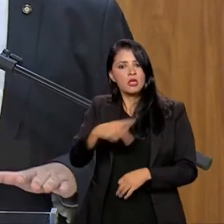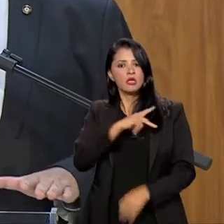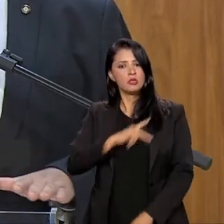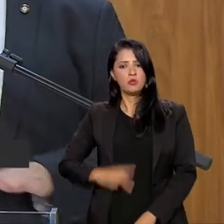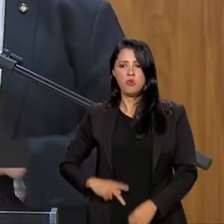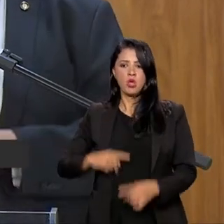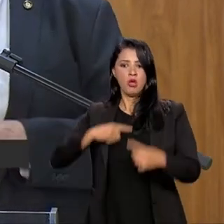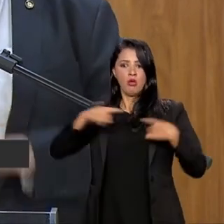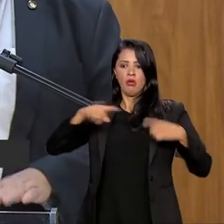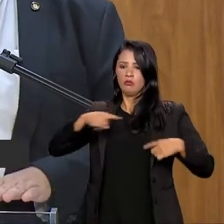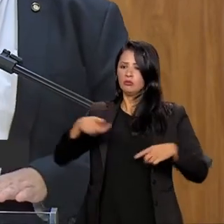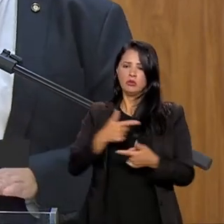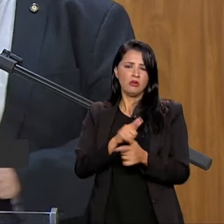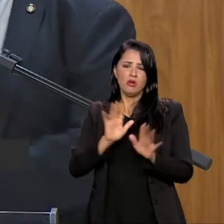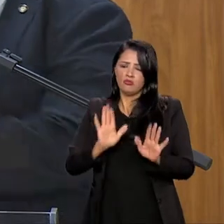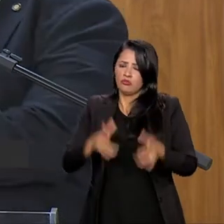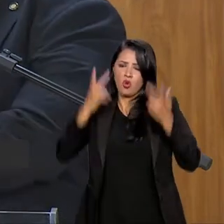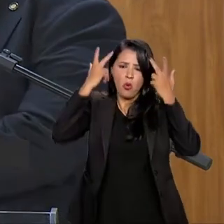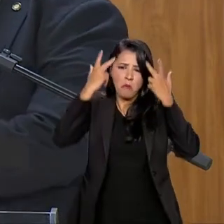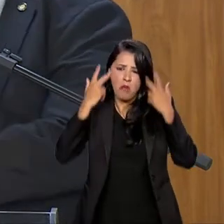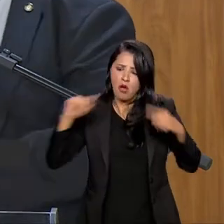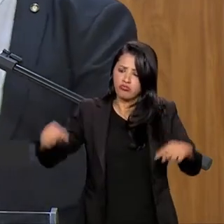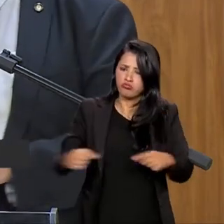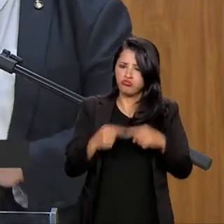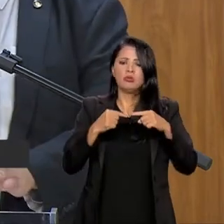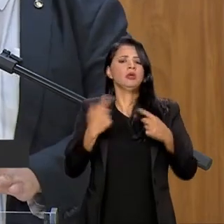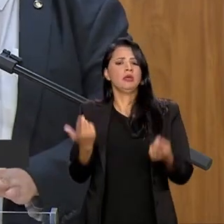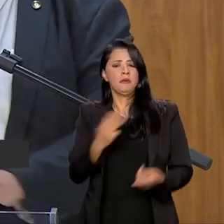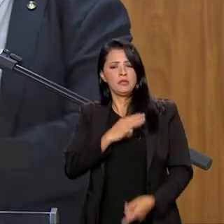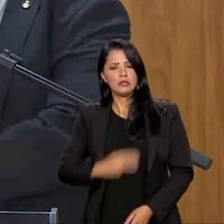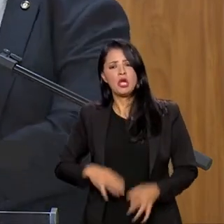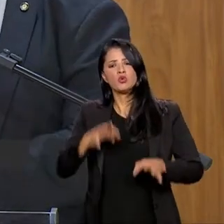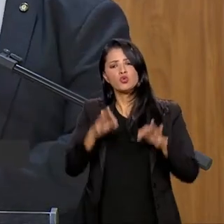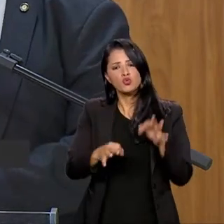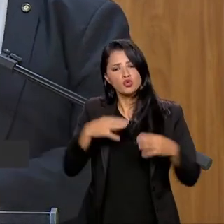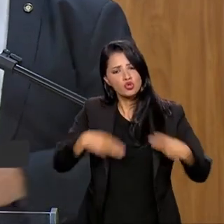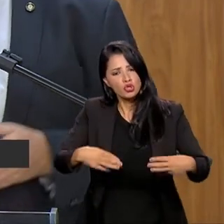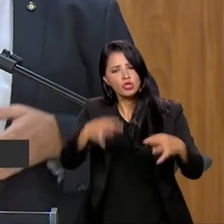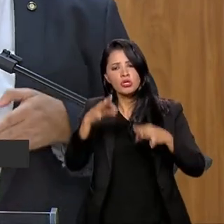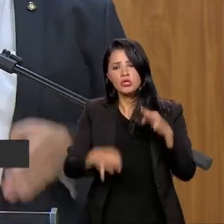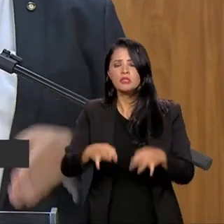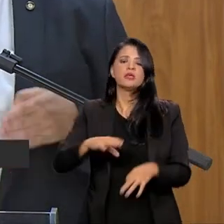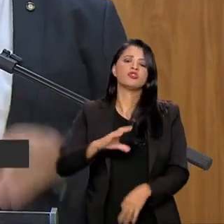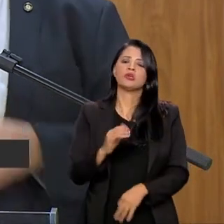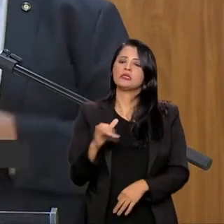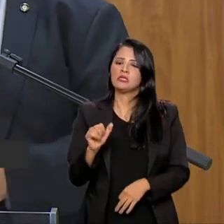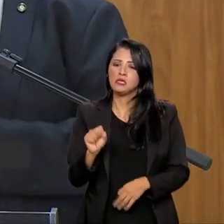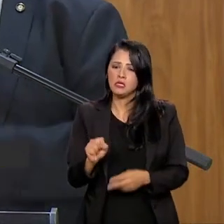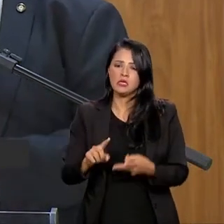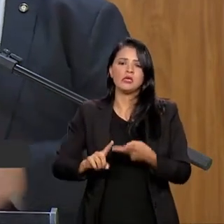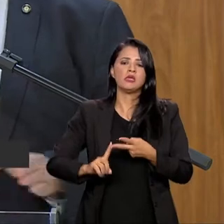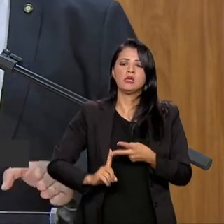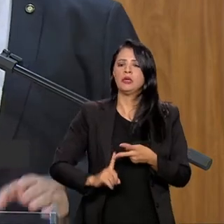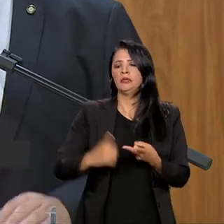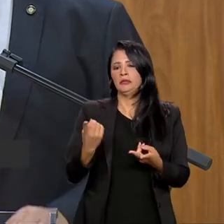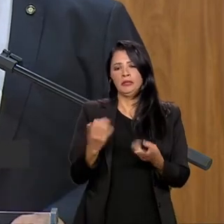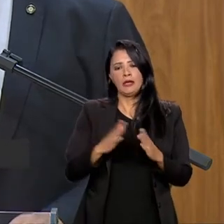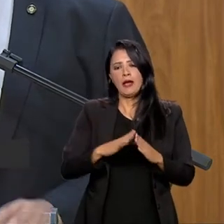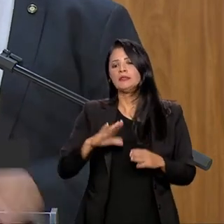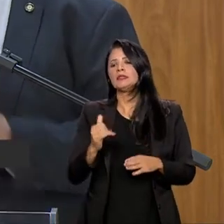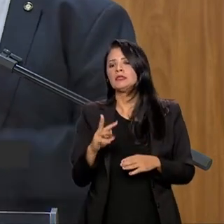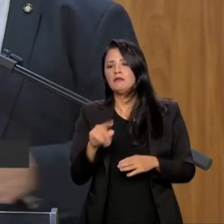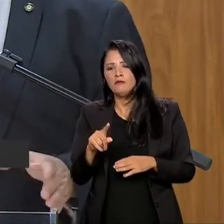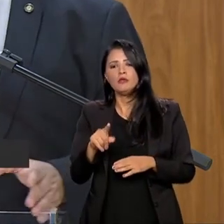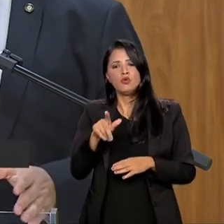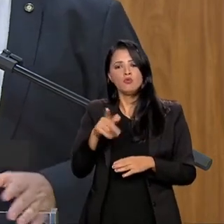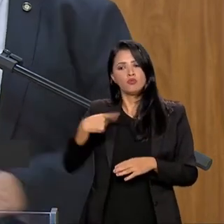há divergência entre Ministério da Justiça, Casa Civil, GSI, Polícia Federal, porque todos nós estamos sob comando do presidente